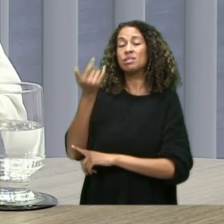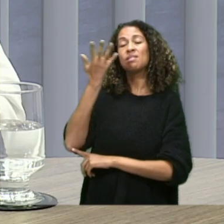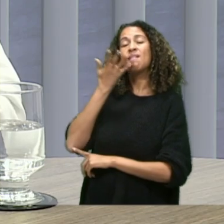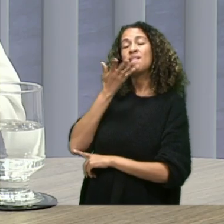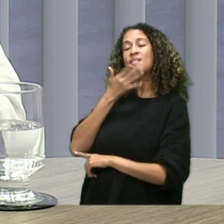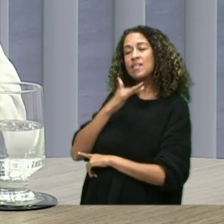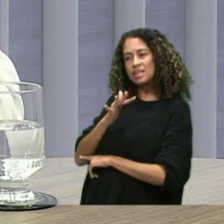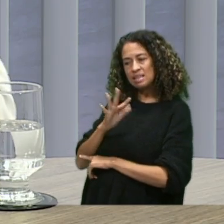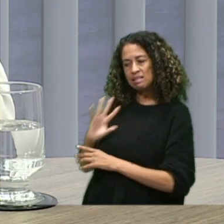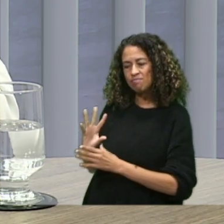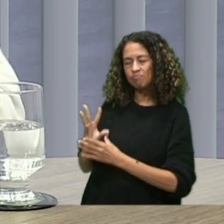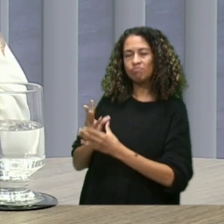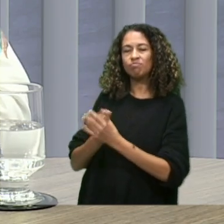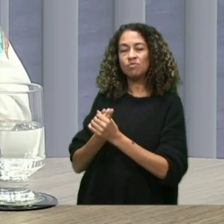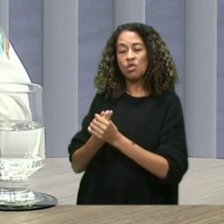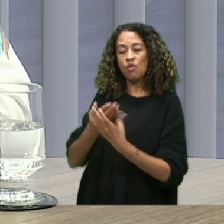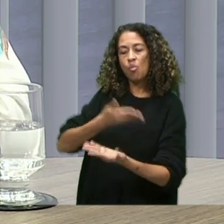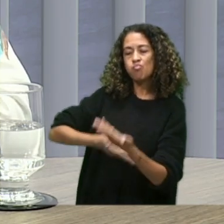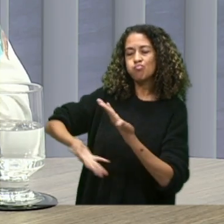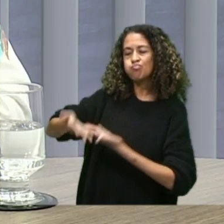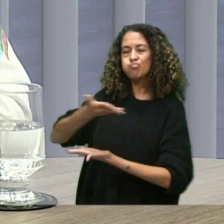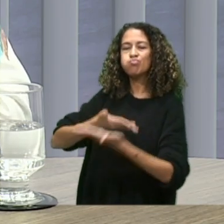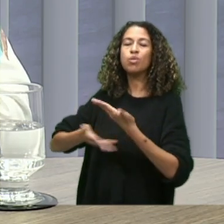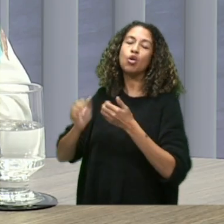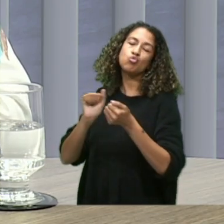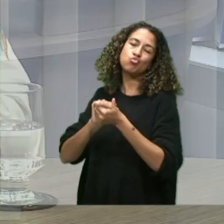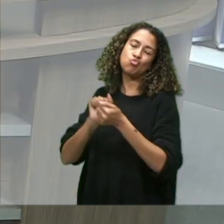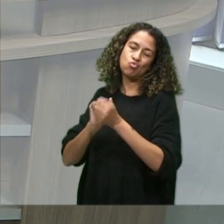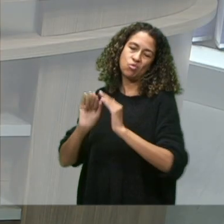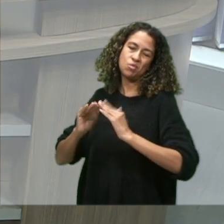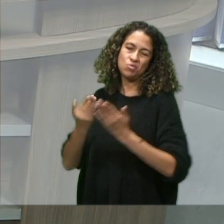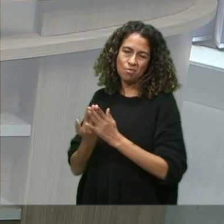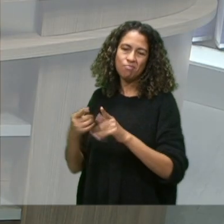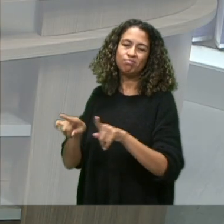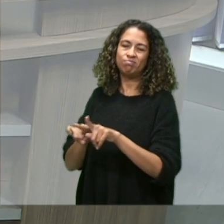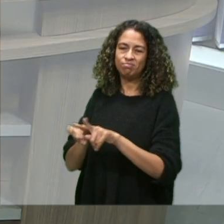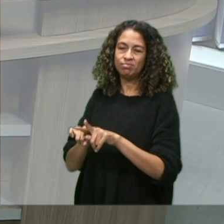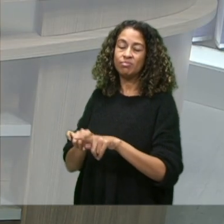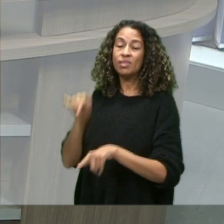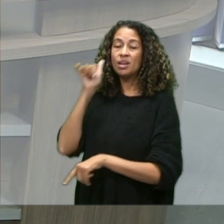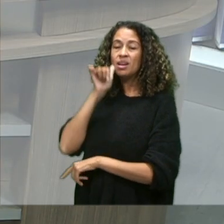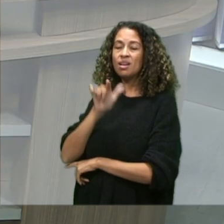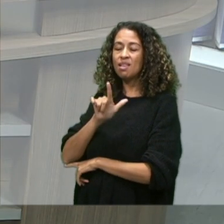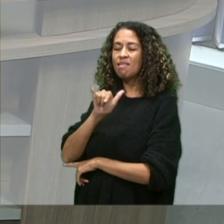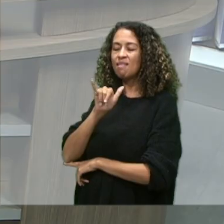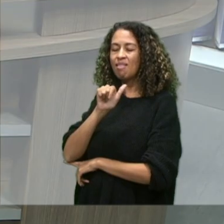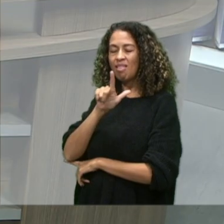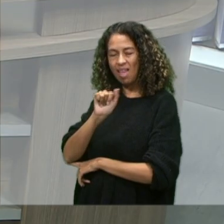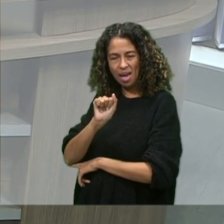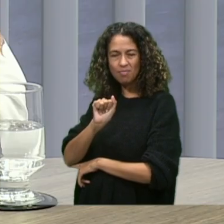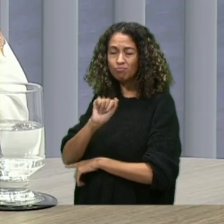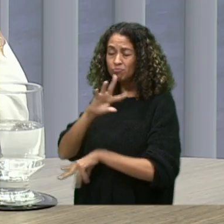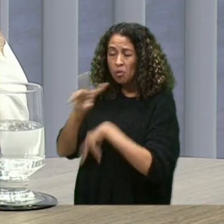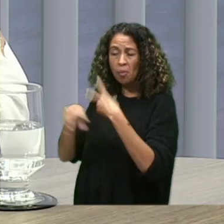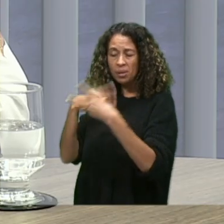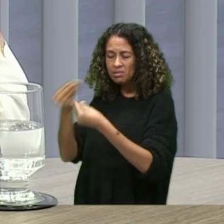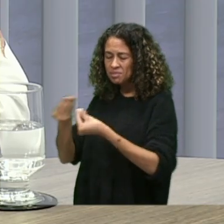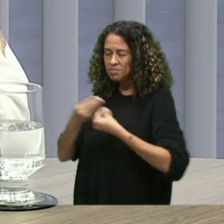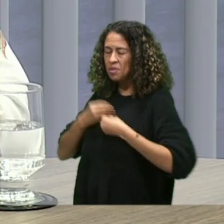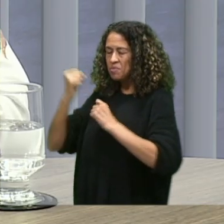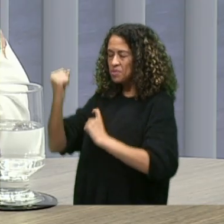mais inclusiva no meio escolar também. A Lilá, ela foi um presente que chegou para mim, né, uma